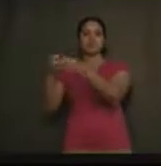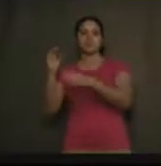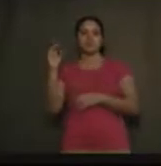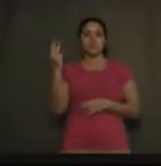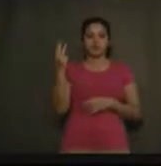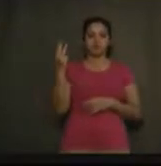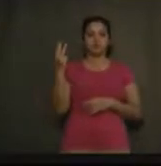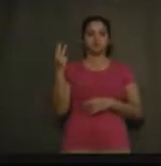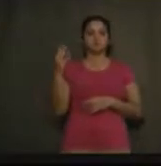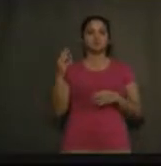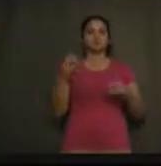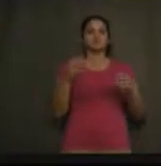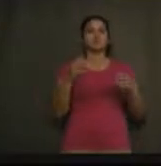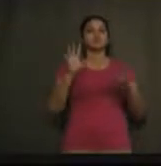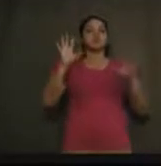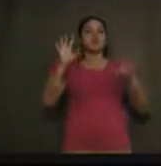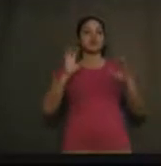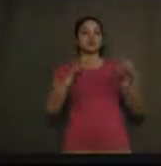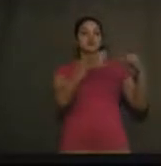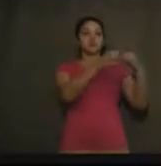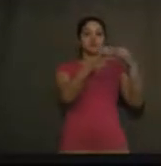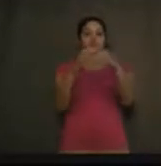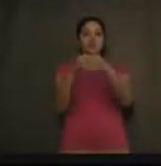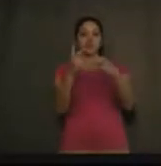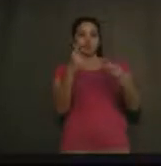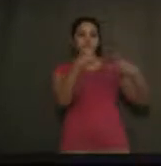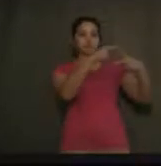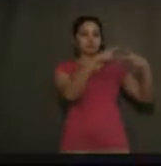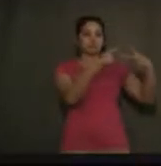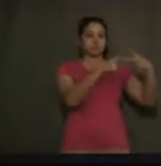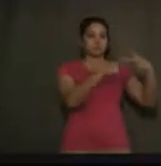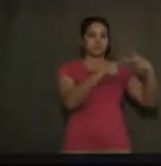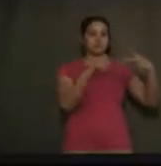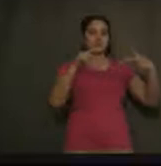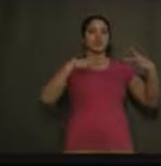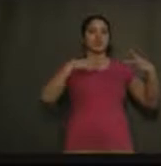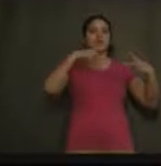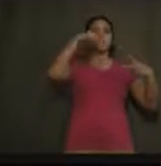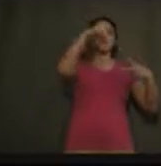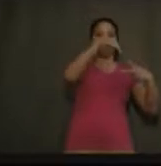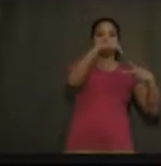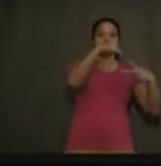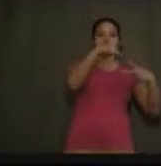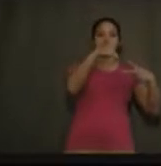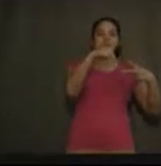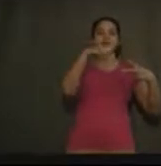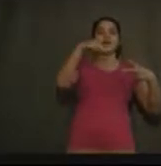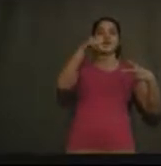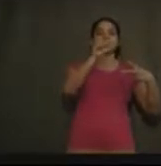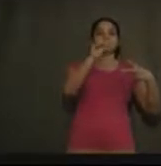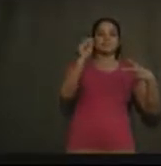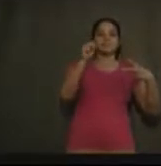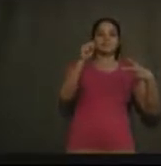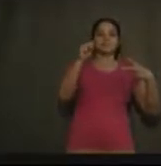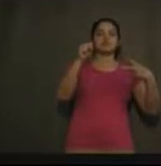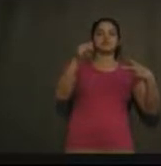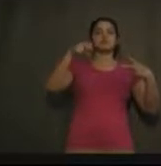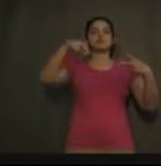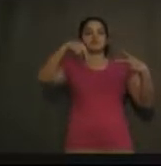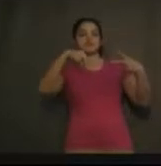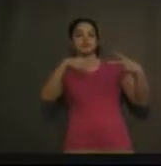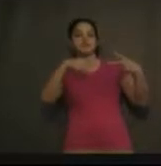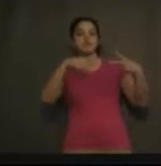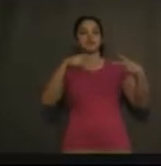dois deles, com massas M1 e M2, a massa M1 é muito maior que a massa M2, pensa no Sol e